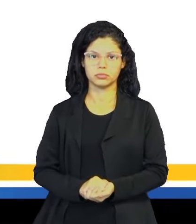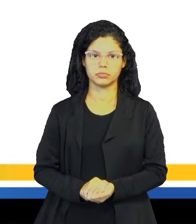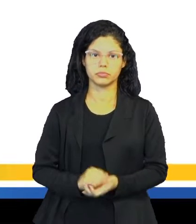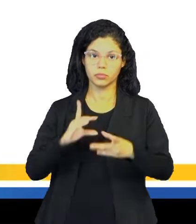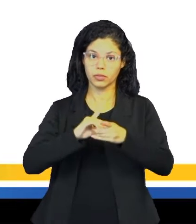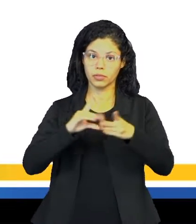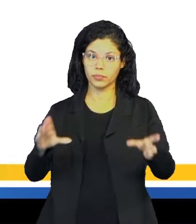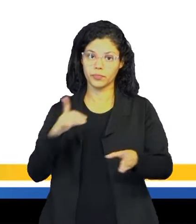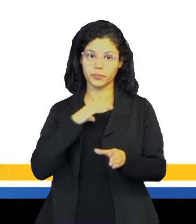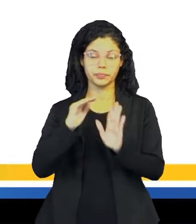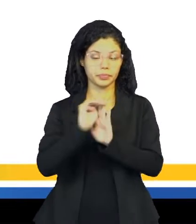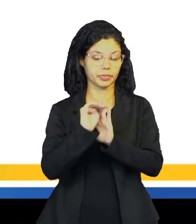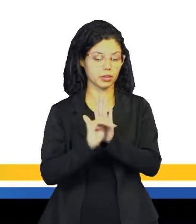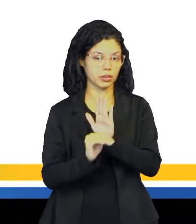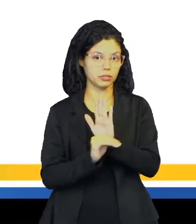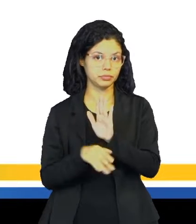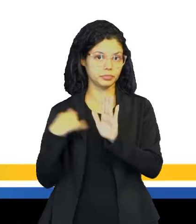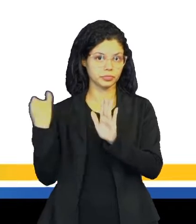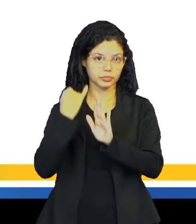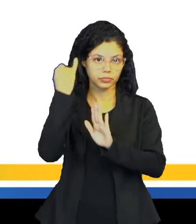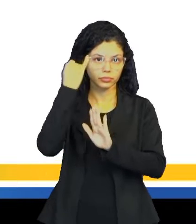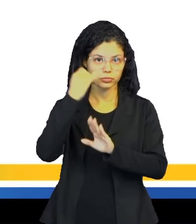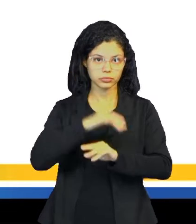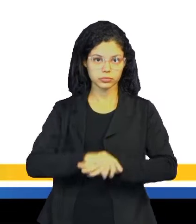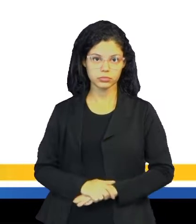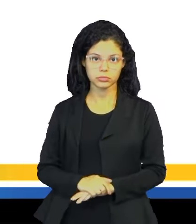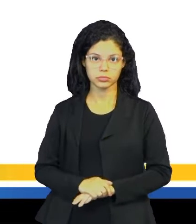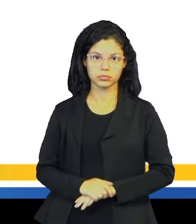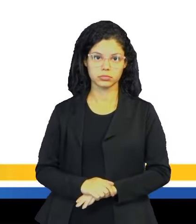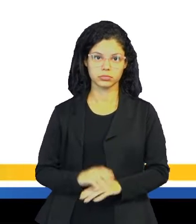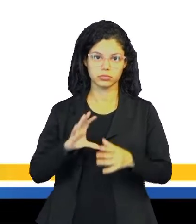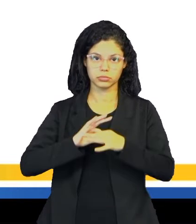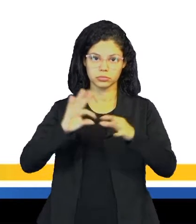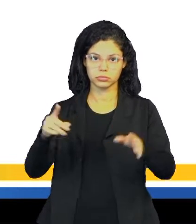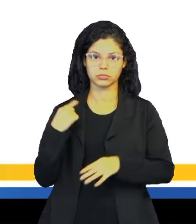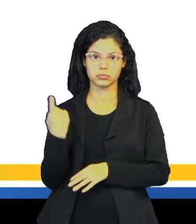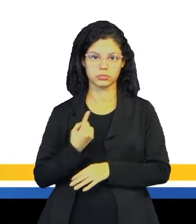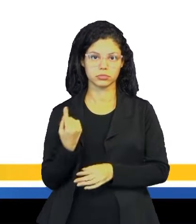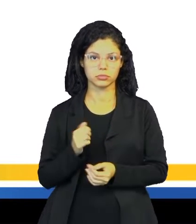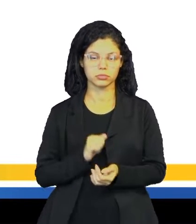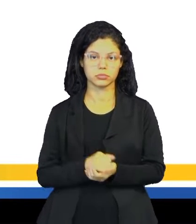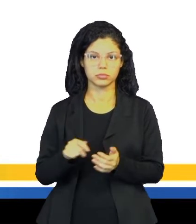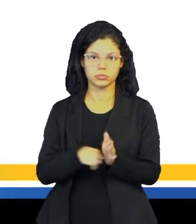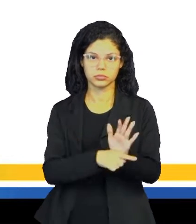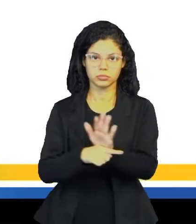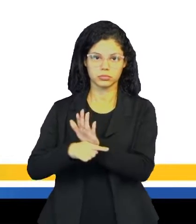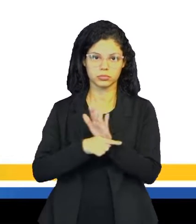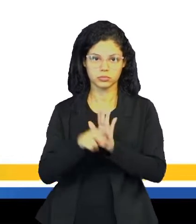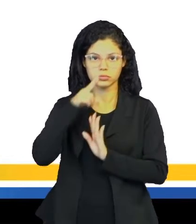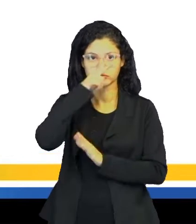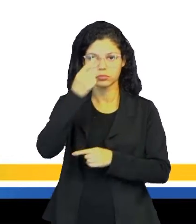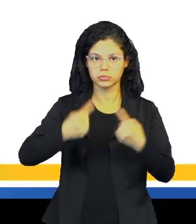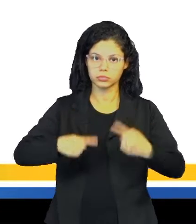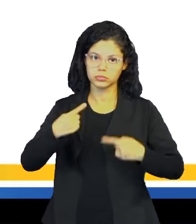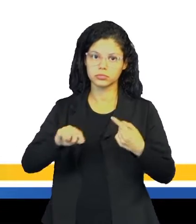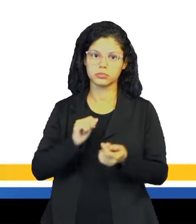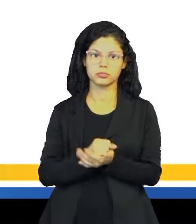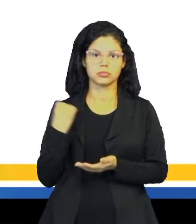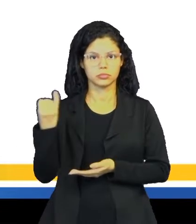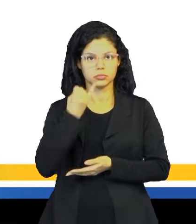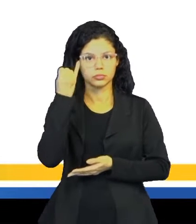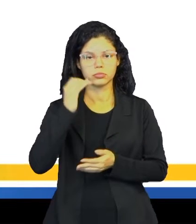A democracia tem como princípios fundamentais a liberdade do indivíduo perante os representantes do poder